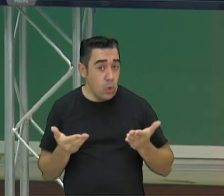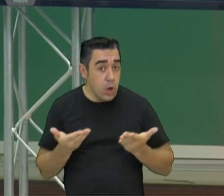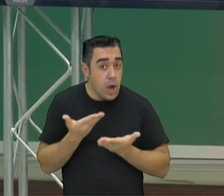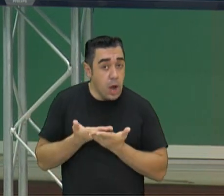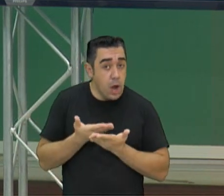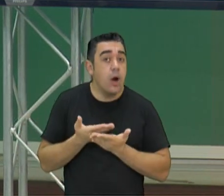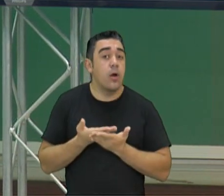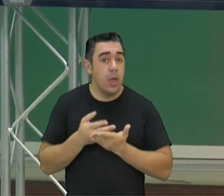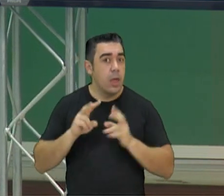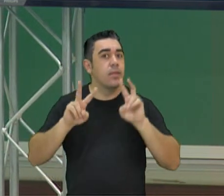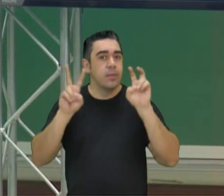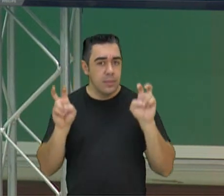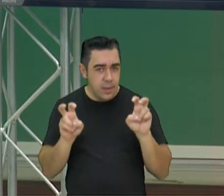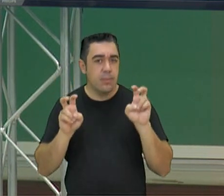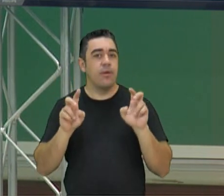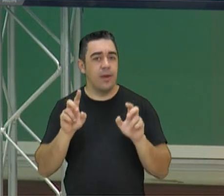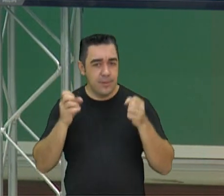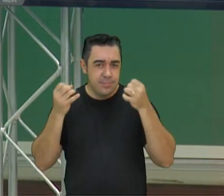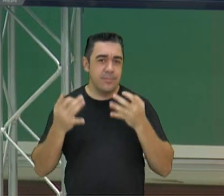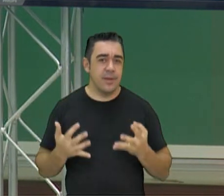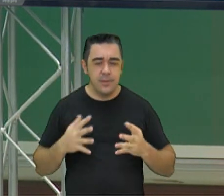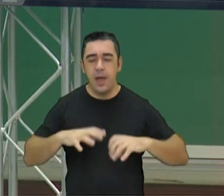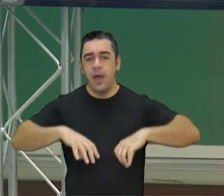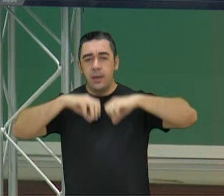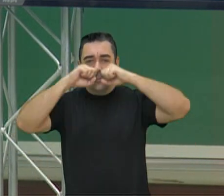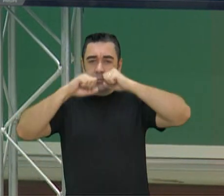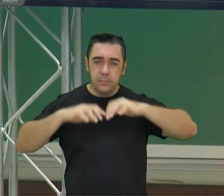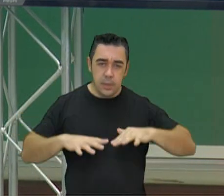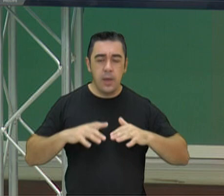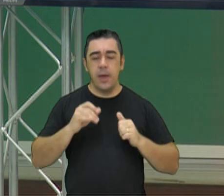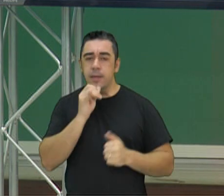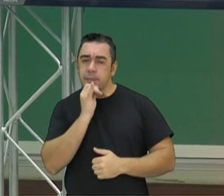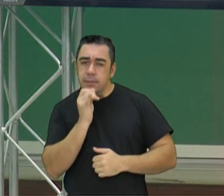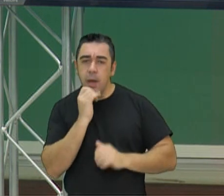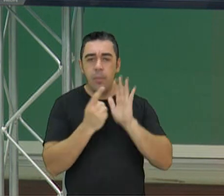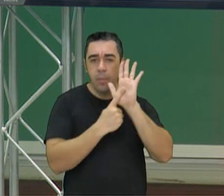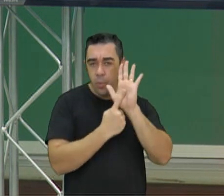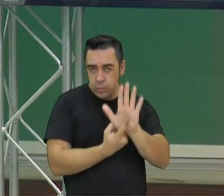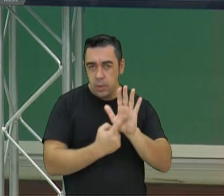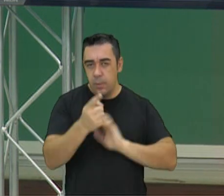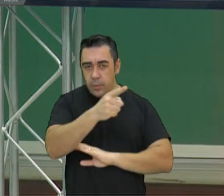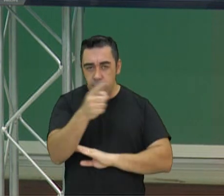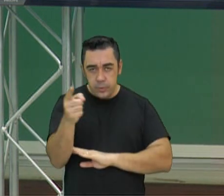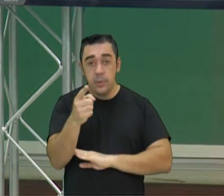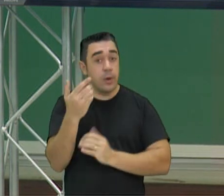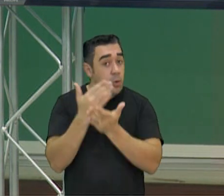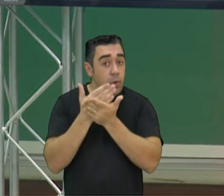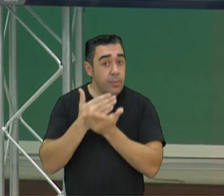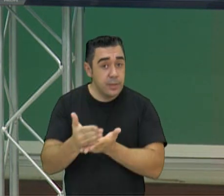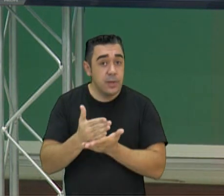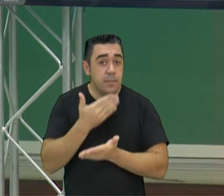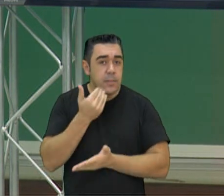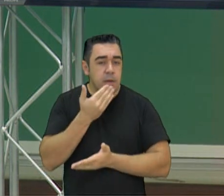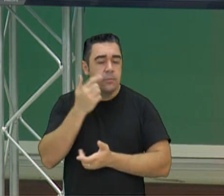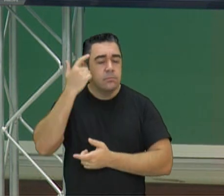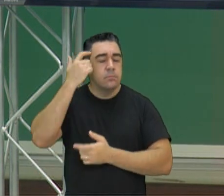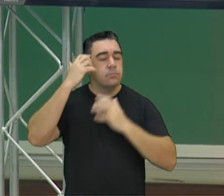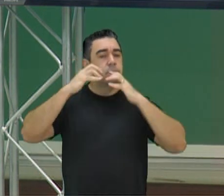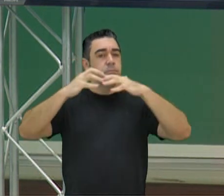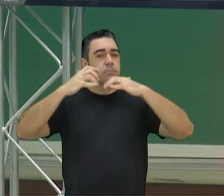vamos estar trabalhando alguns deles também. Vamos trazer exemplos desses exercícios, então já deu para começarmos melhor, já